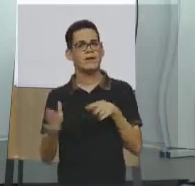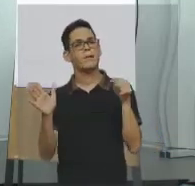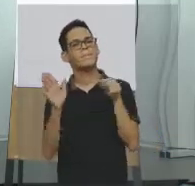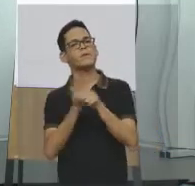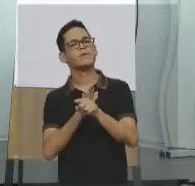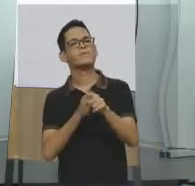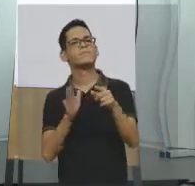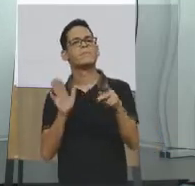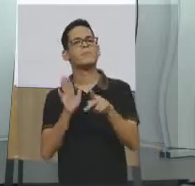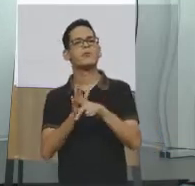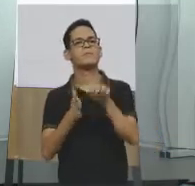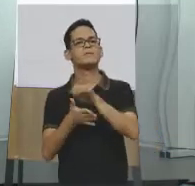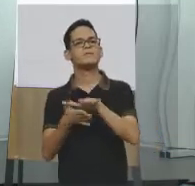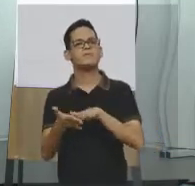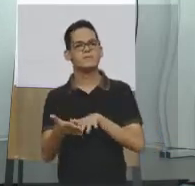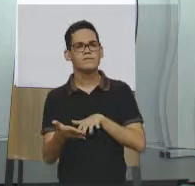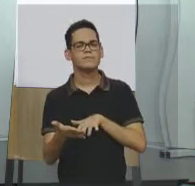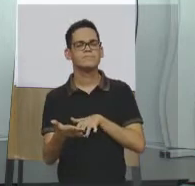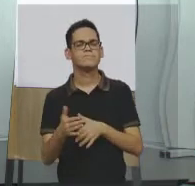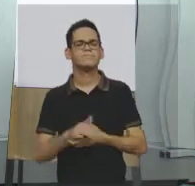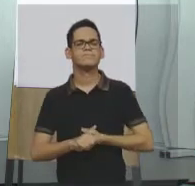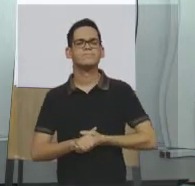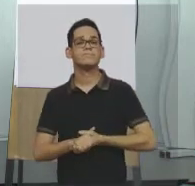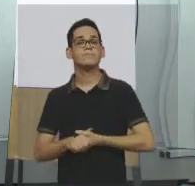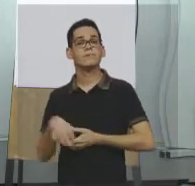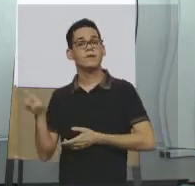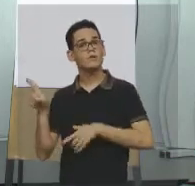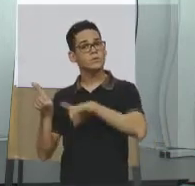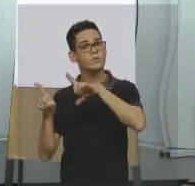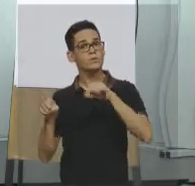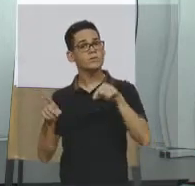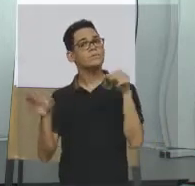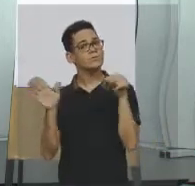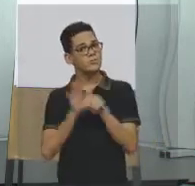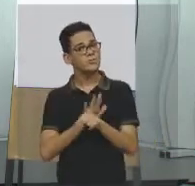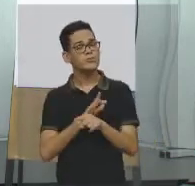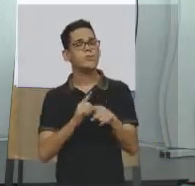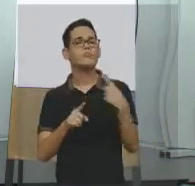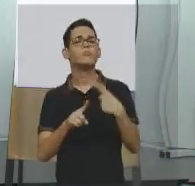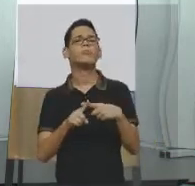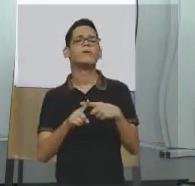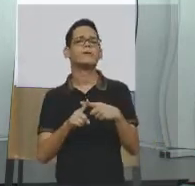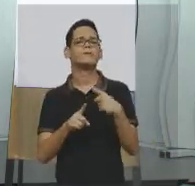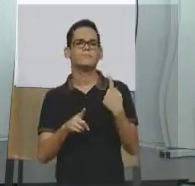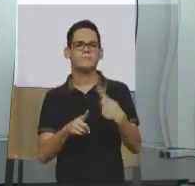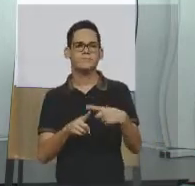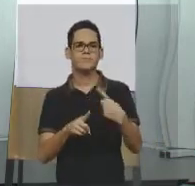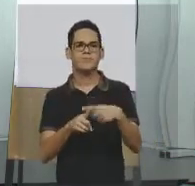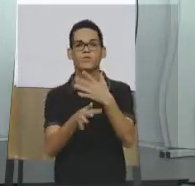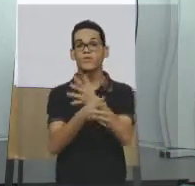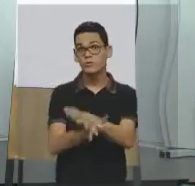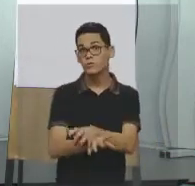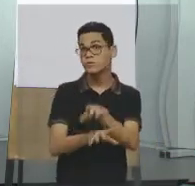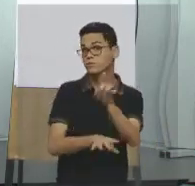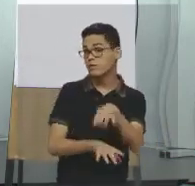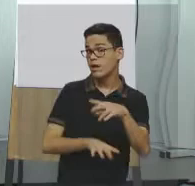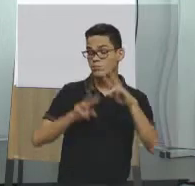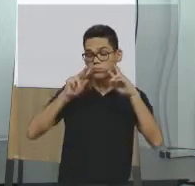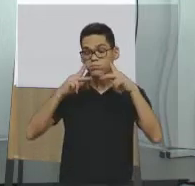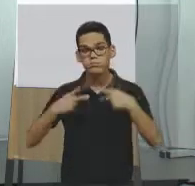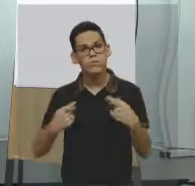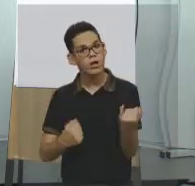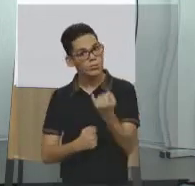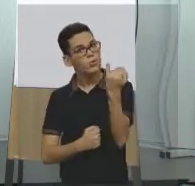Essa questão ela foi selecionada, inclusive, porque, sem dúvida, os achados fósseis são de grande relevância